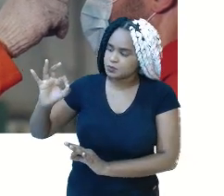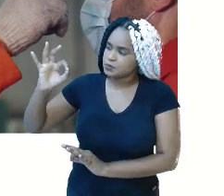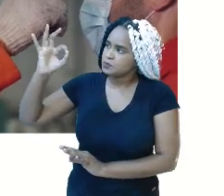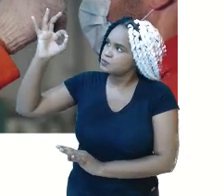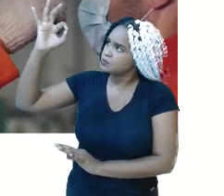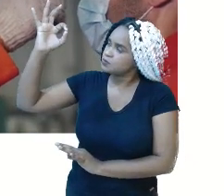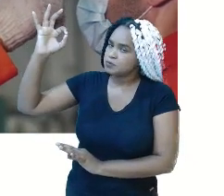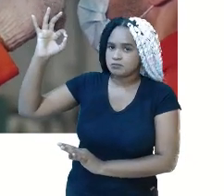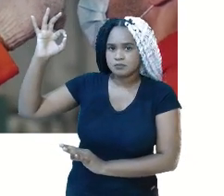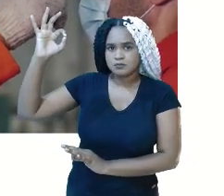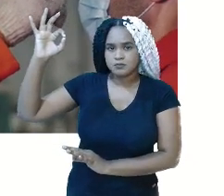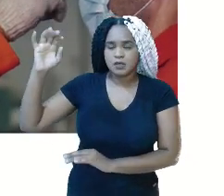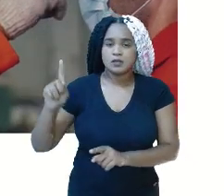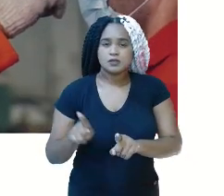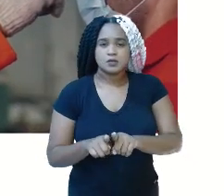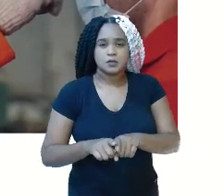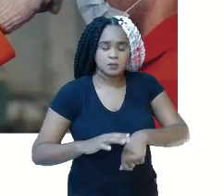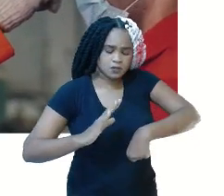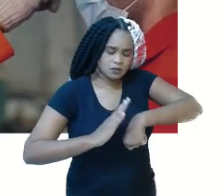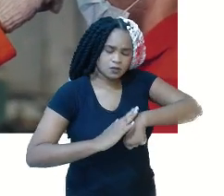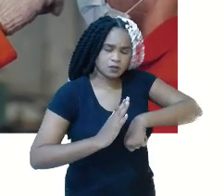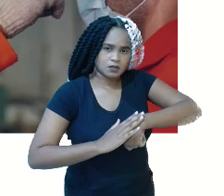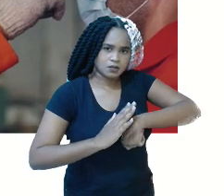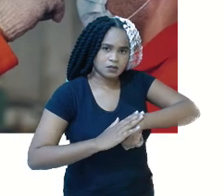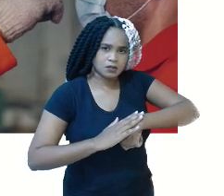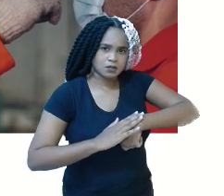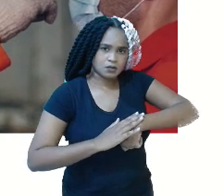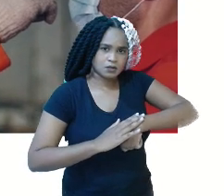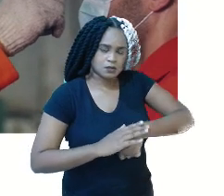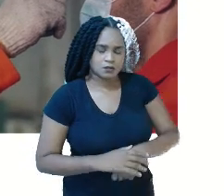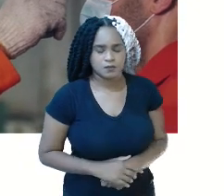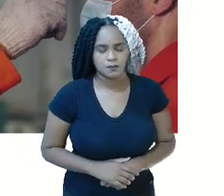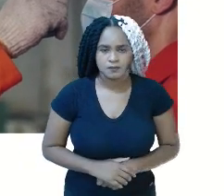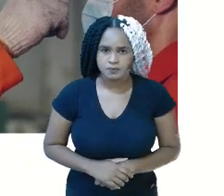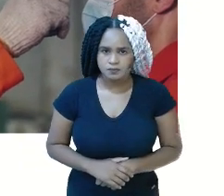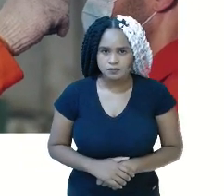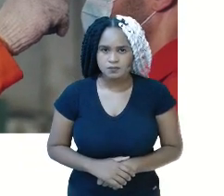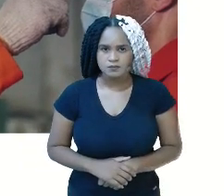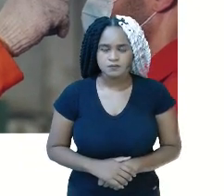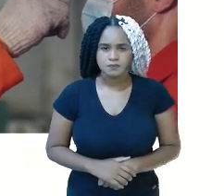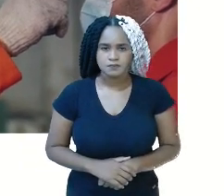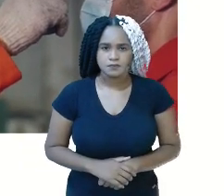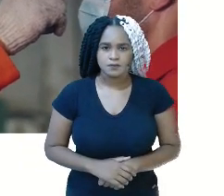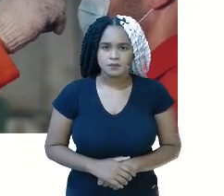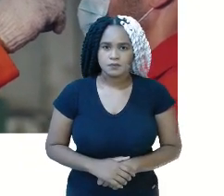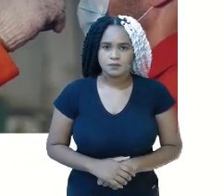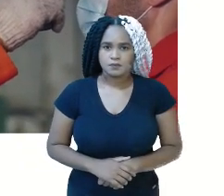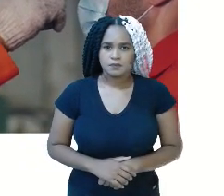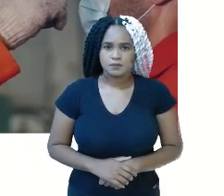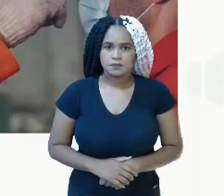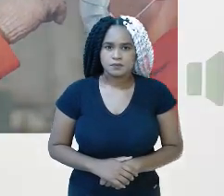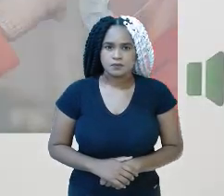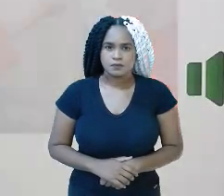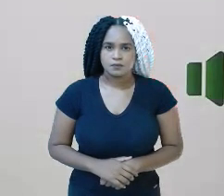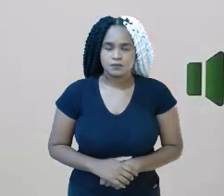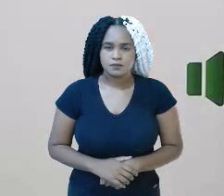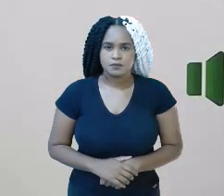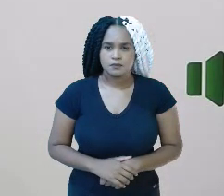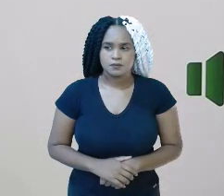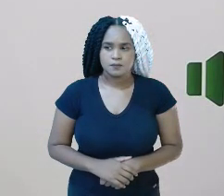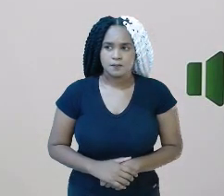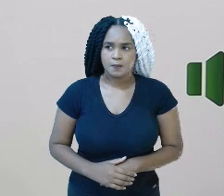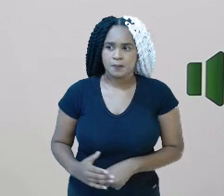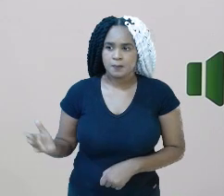eu definir o tempo de alguma coisa. Então, na próxima imagem, a gente vai ver